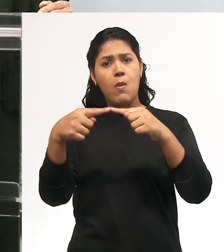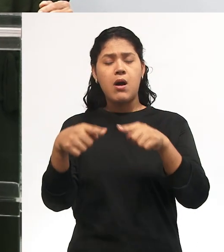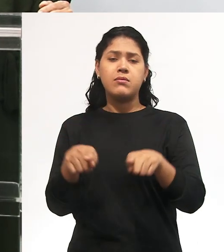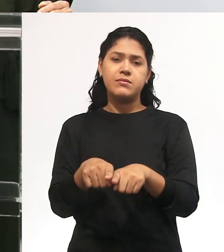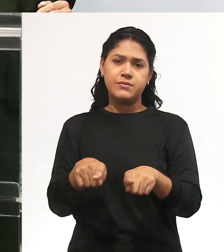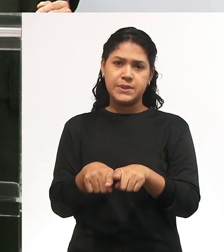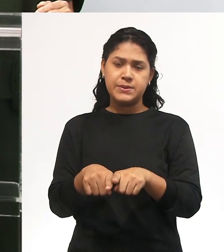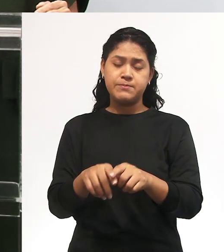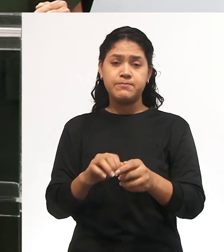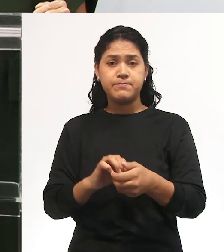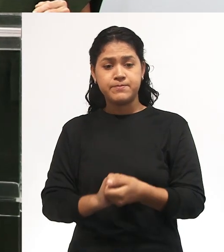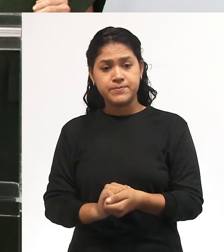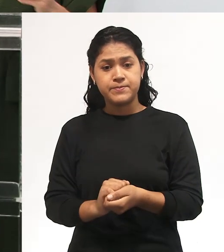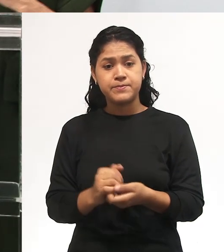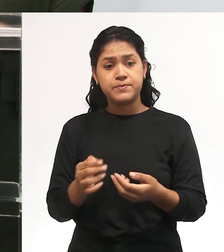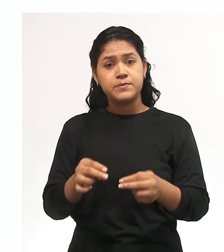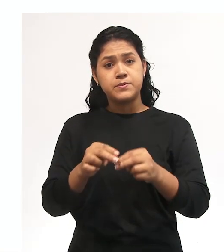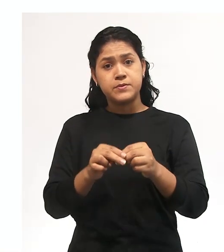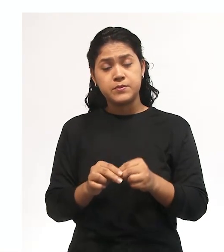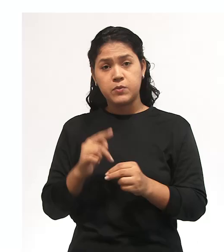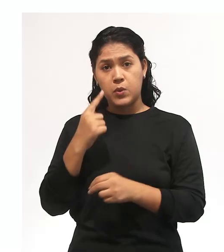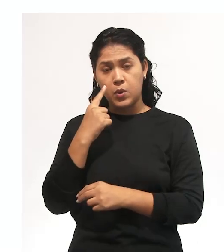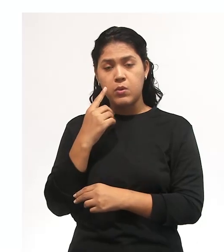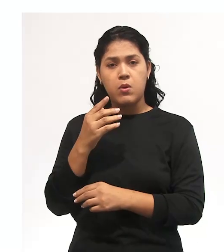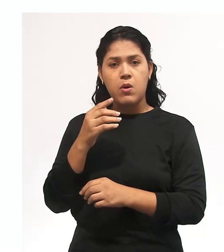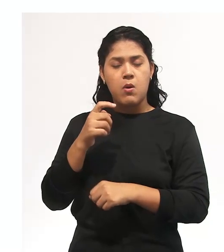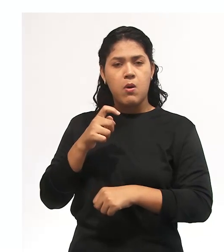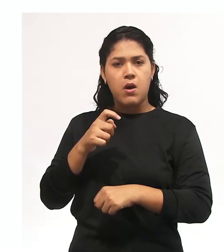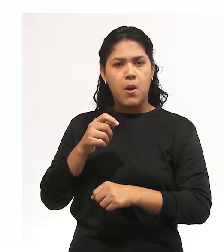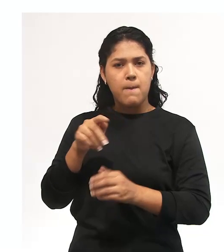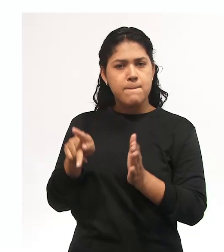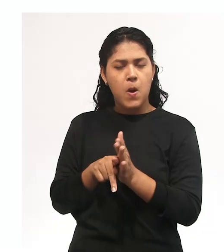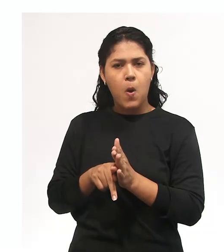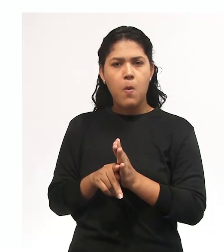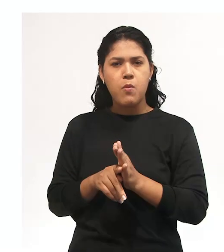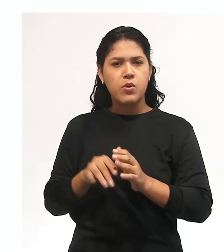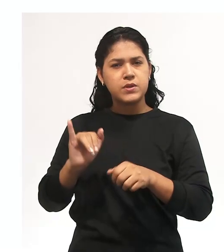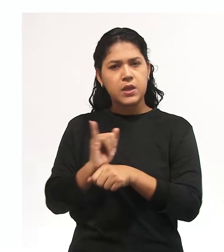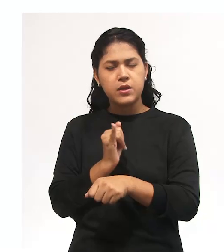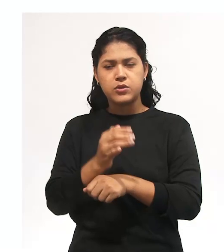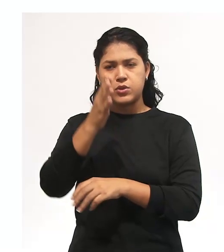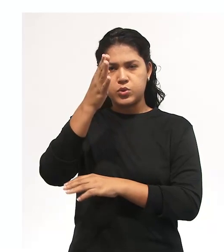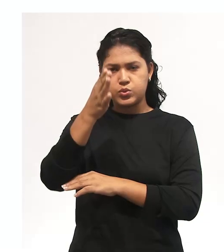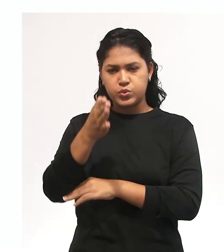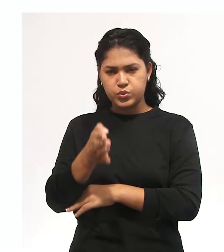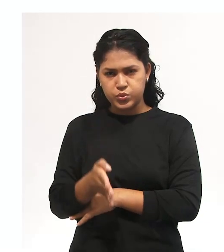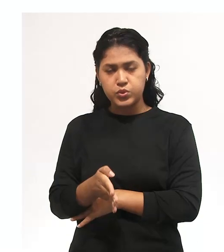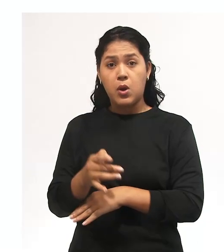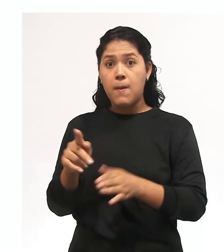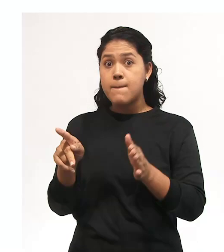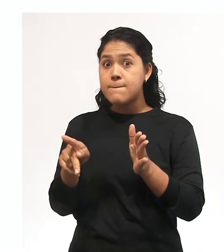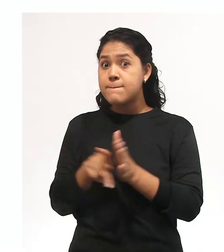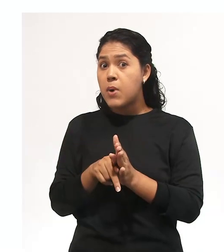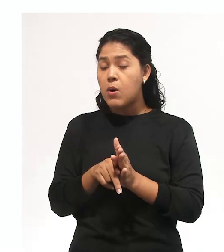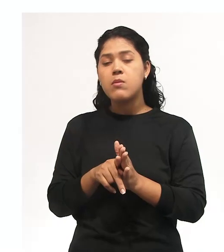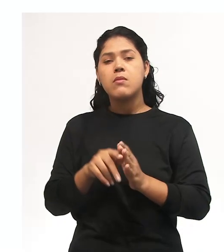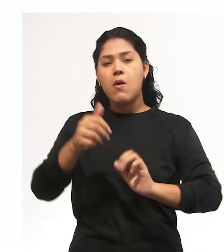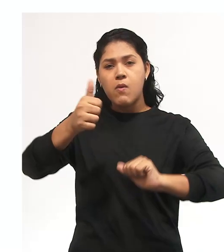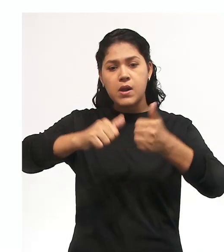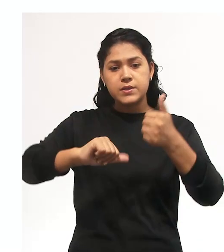avaliação. Nesse sentido, verticalizado na educação, eu trago aqui uma charge